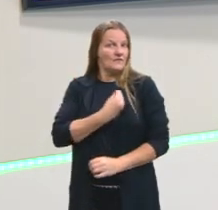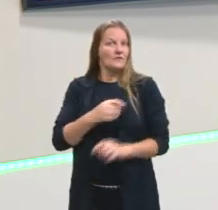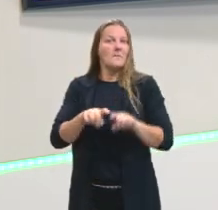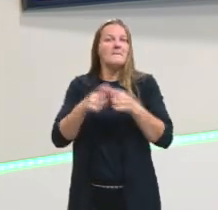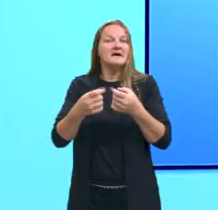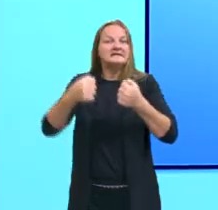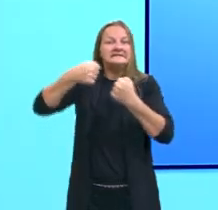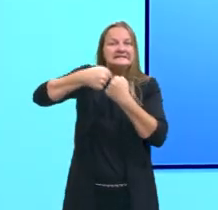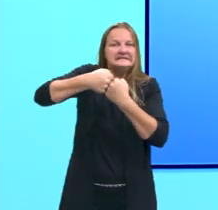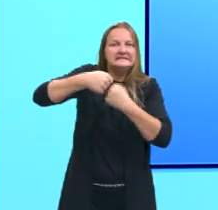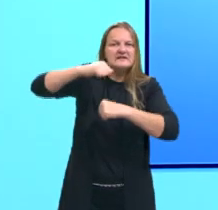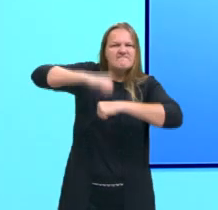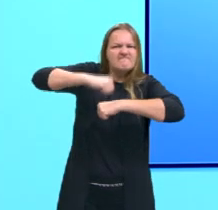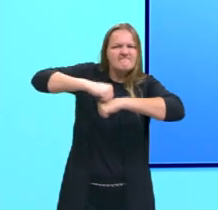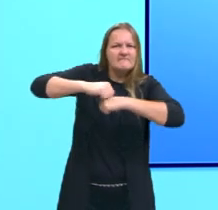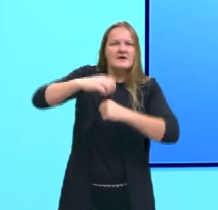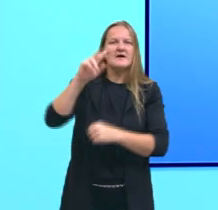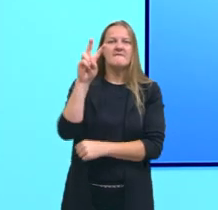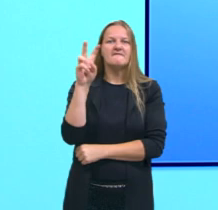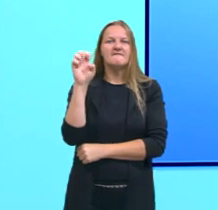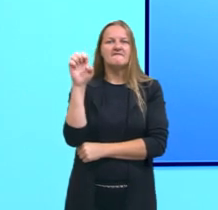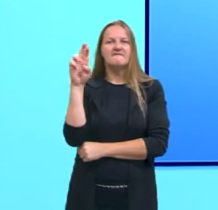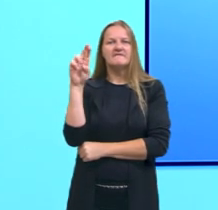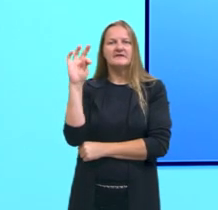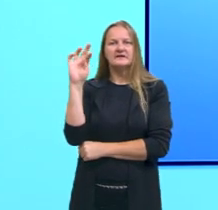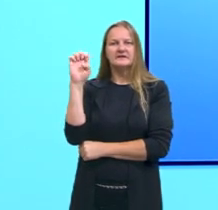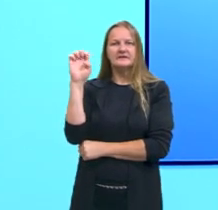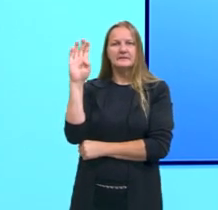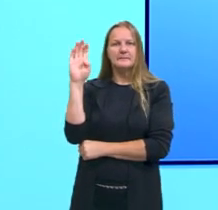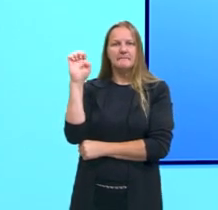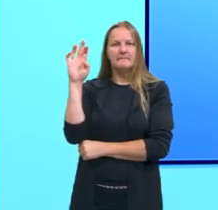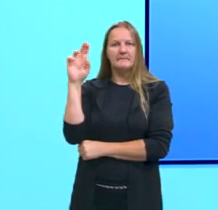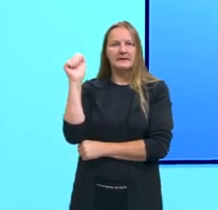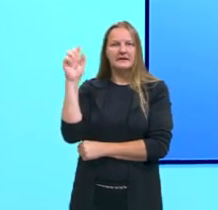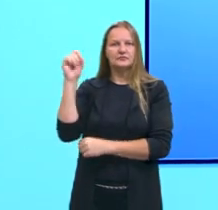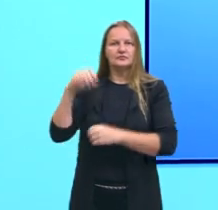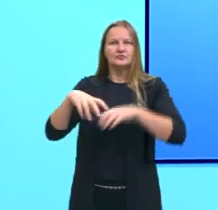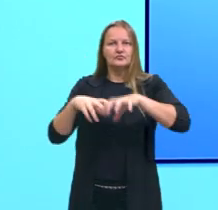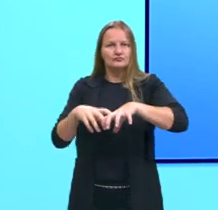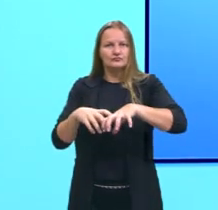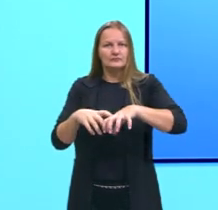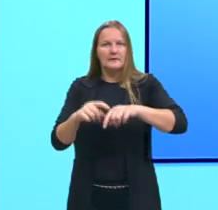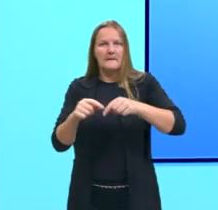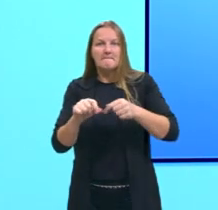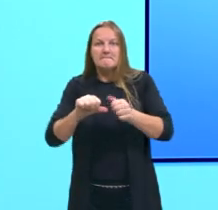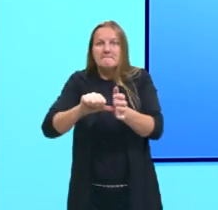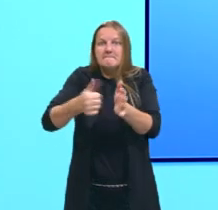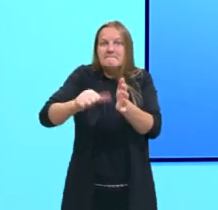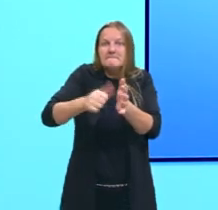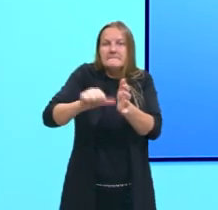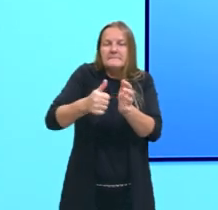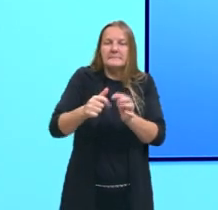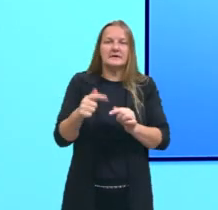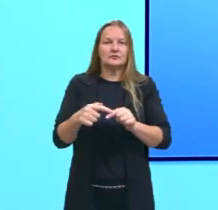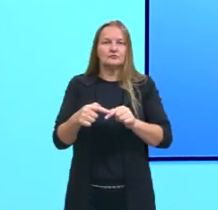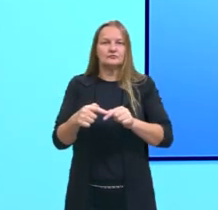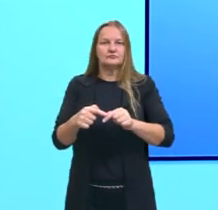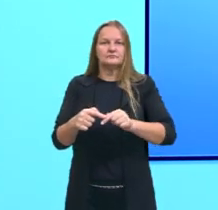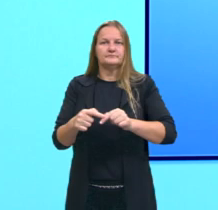aqui é uma linha geral tá aqui então na raiz temos a linhagem dos vertebrados